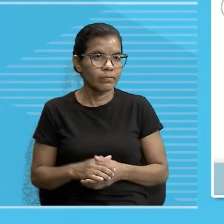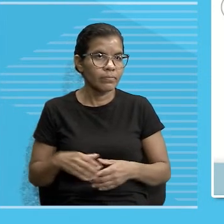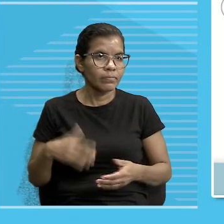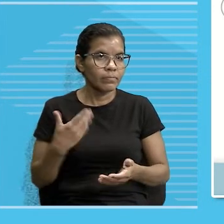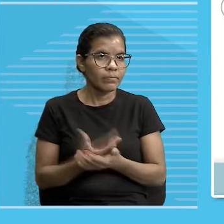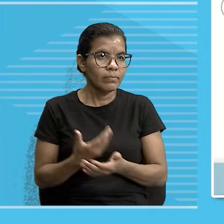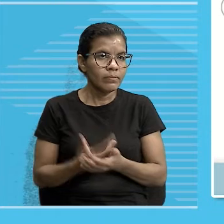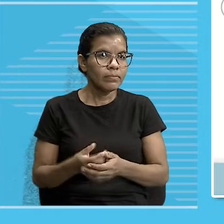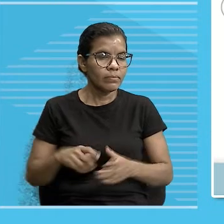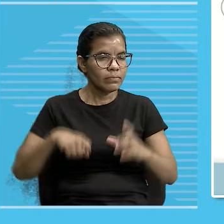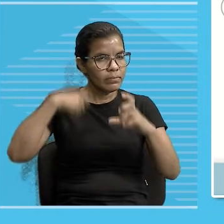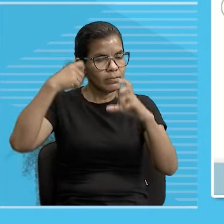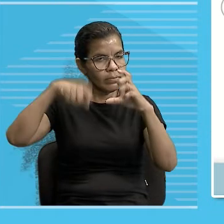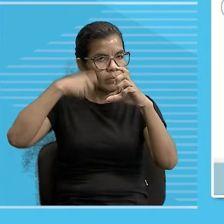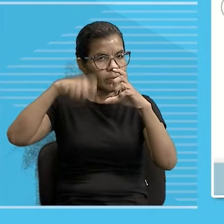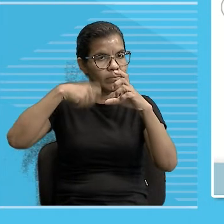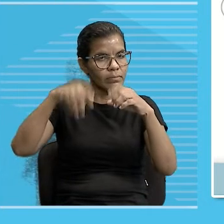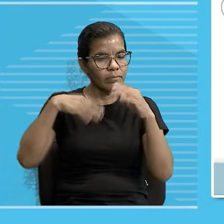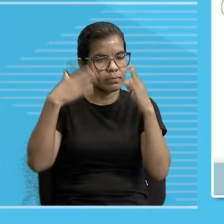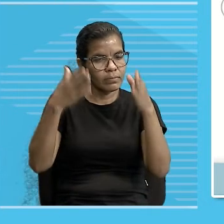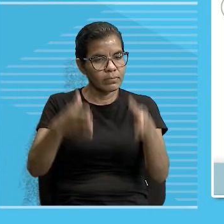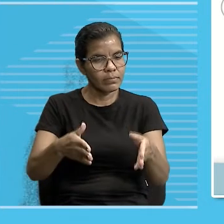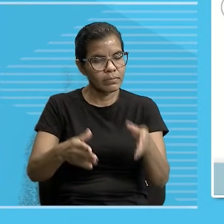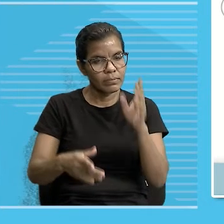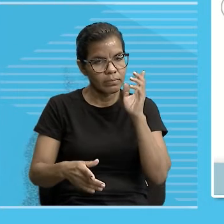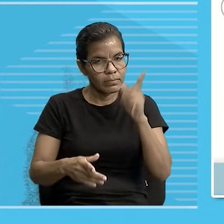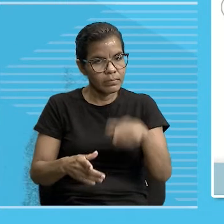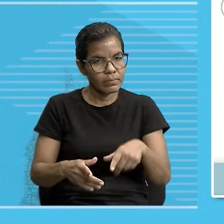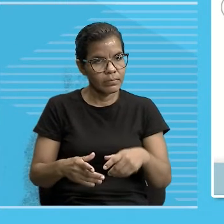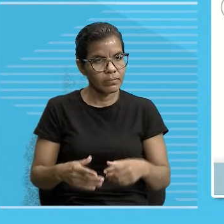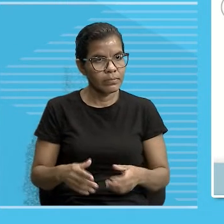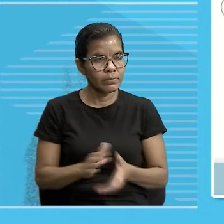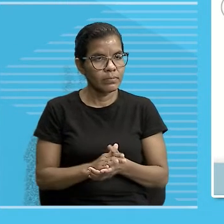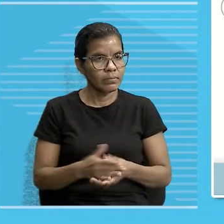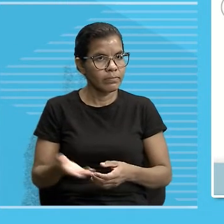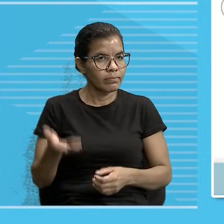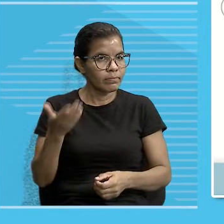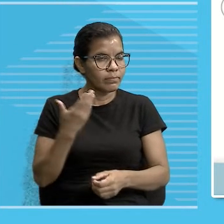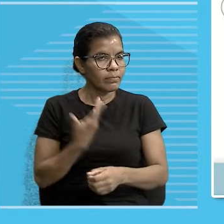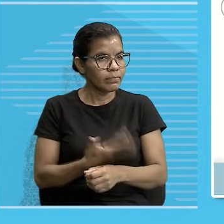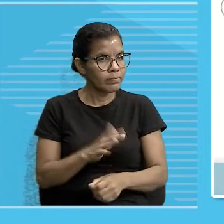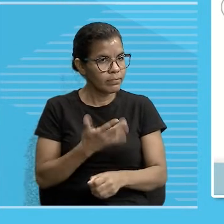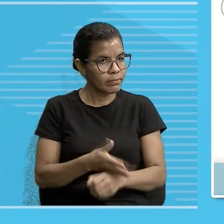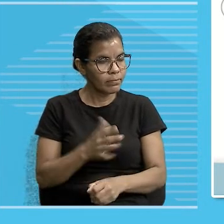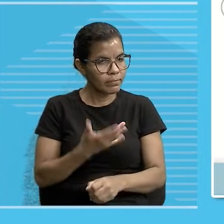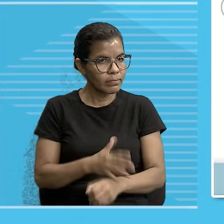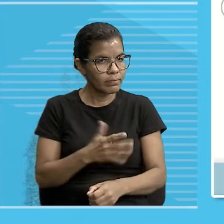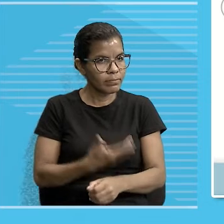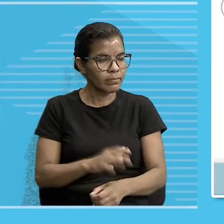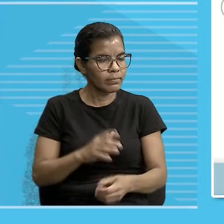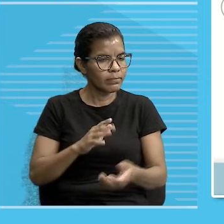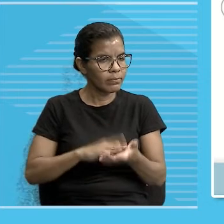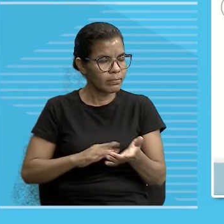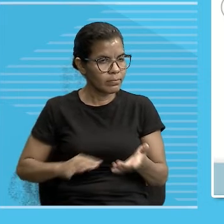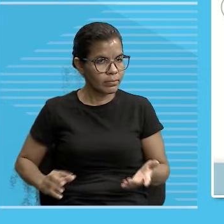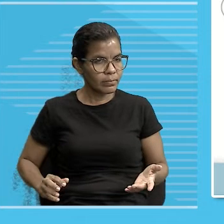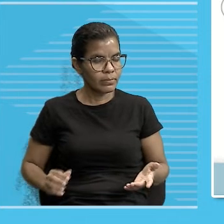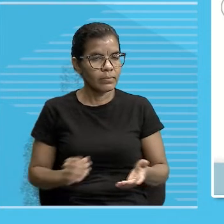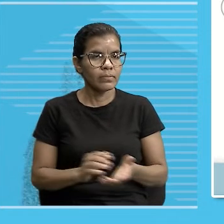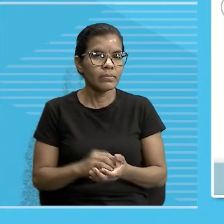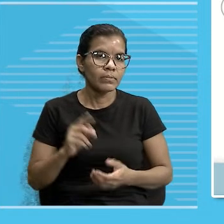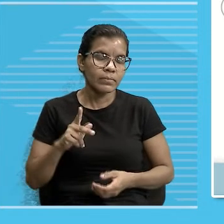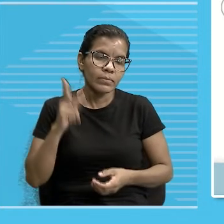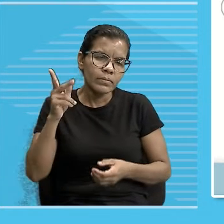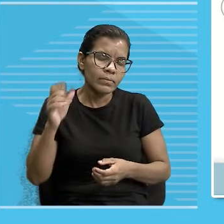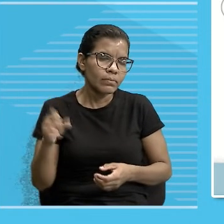aula gravada em que a gente vai focar na resolução de exercícios, tá bom? Então